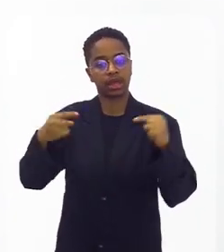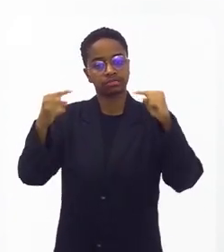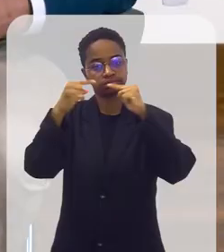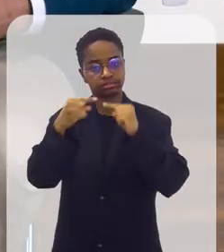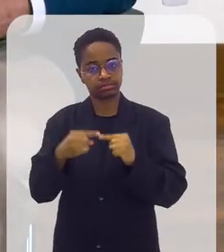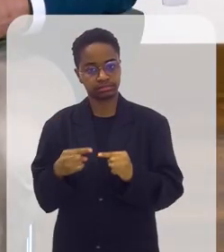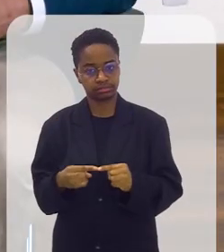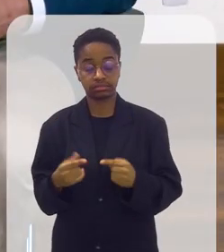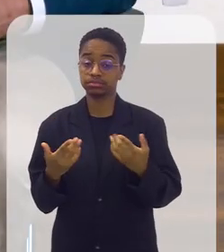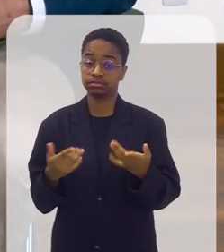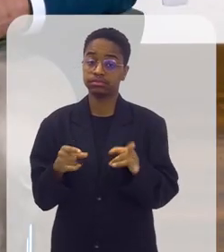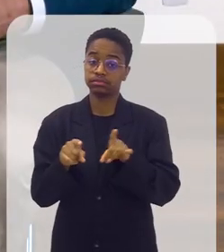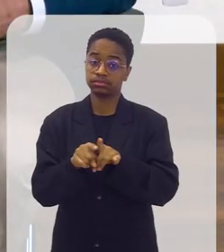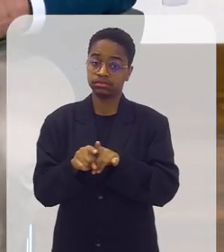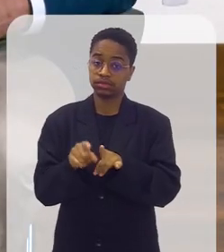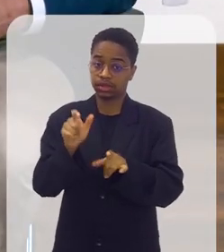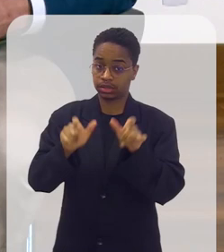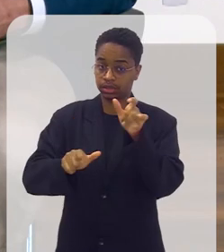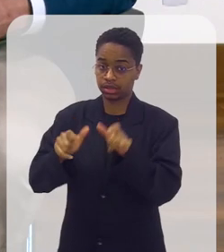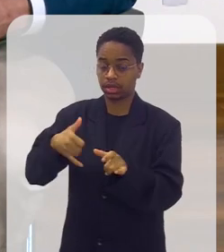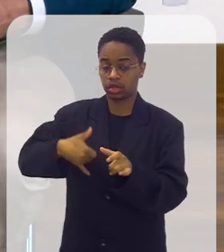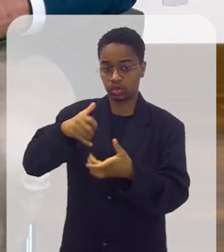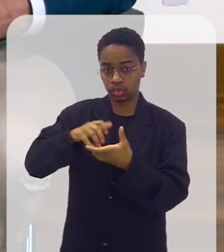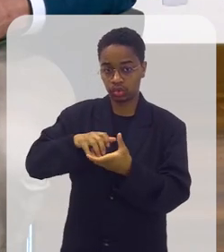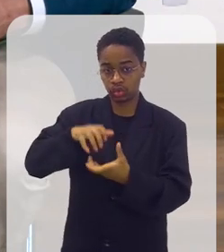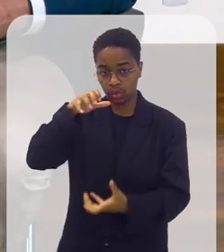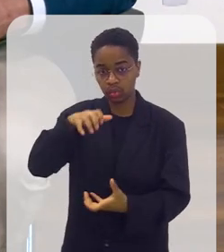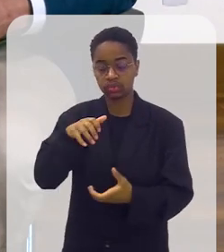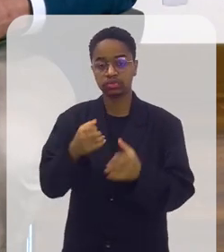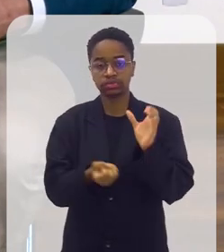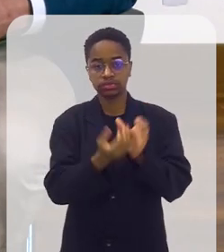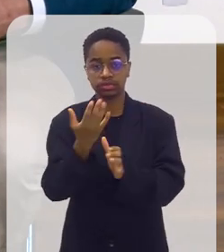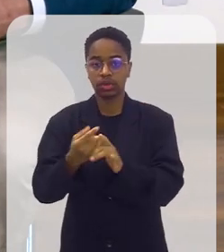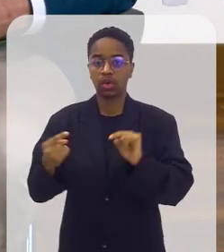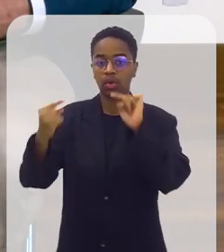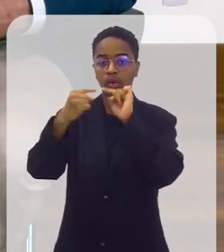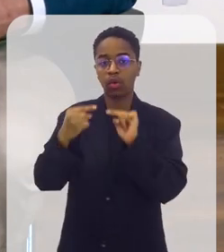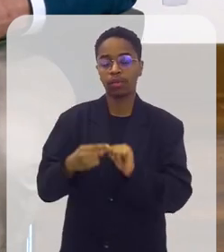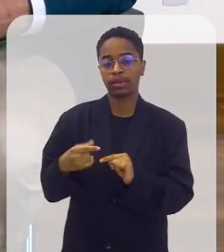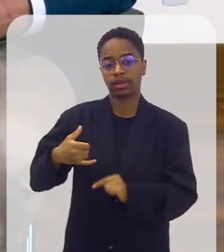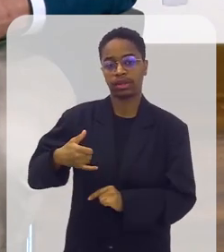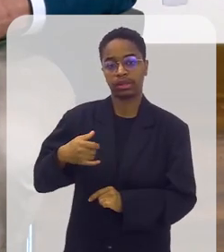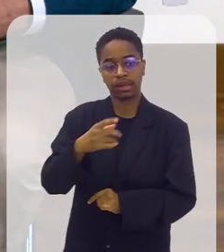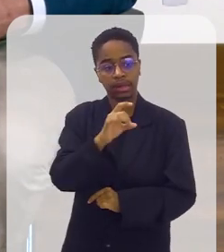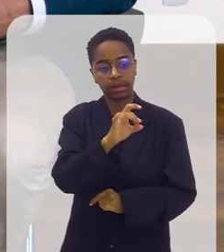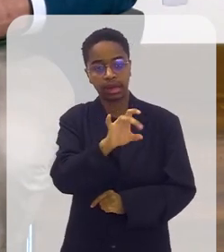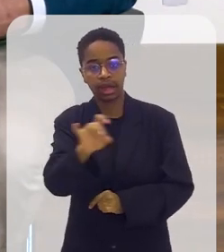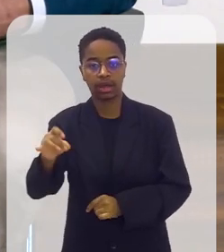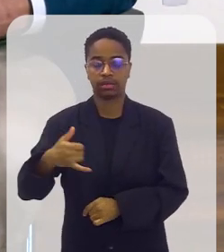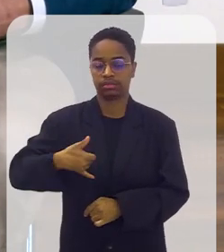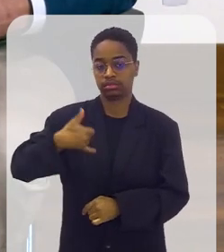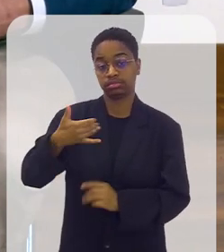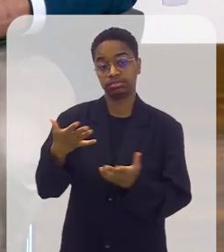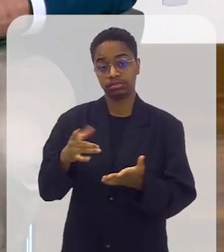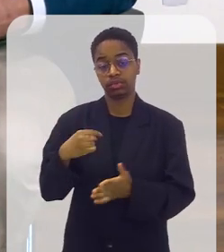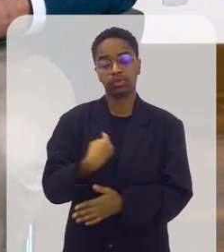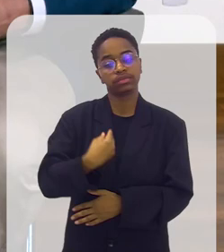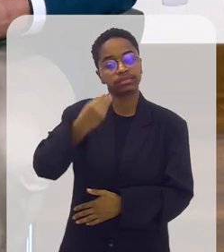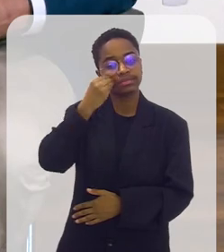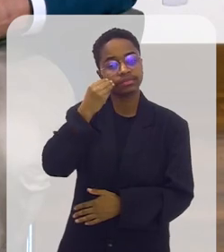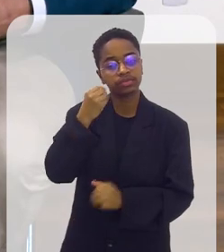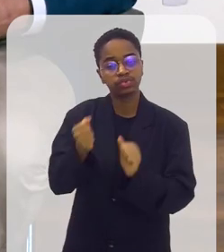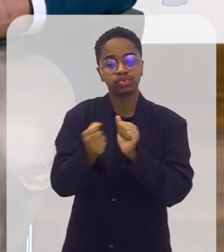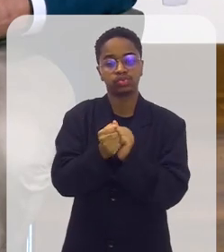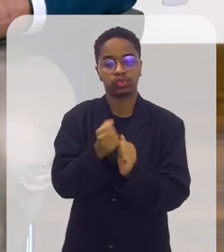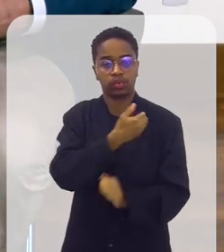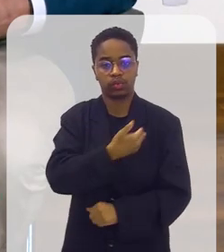etária. E esse idoso vai produzir de acordo com a sua faixa etária. Então, a gente também tem buscado,